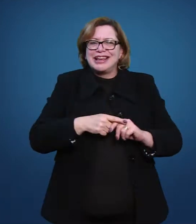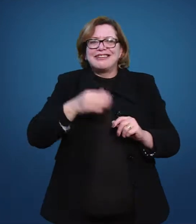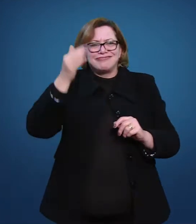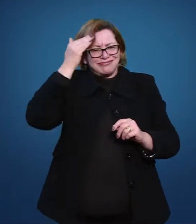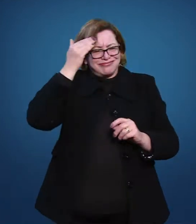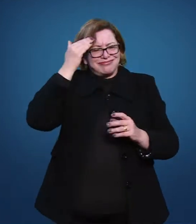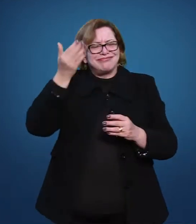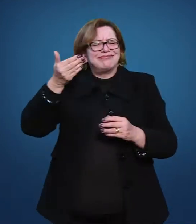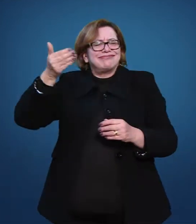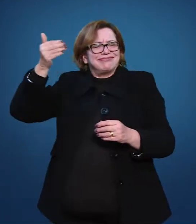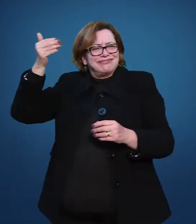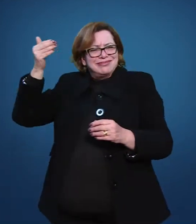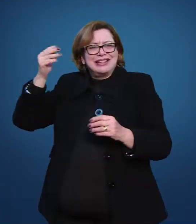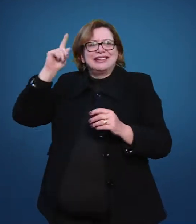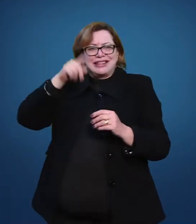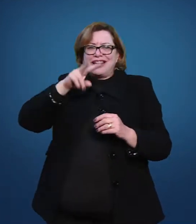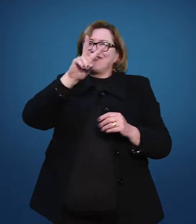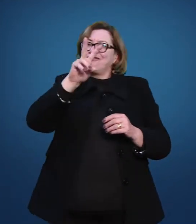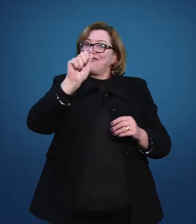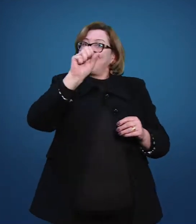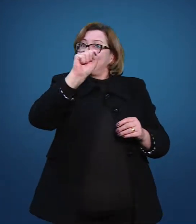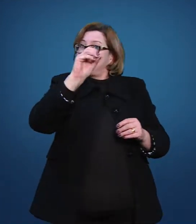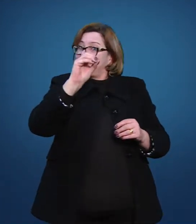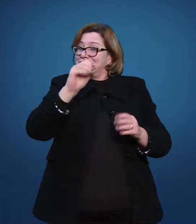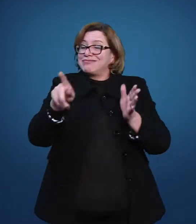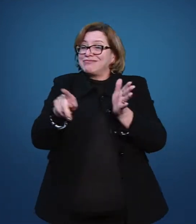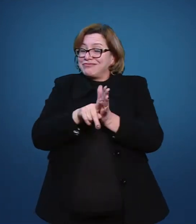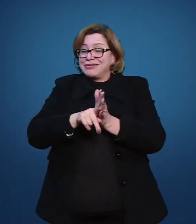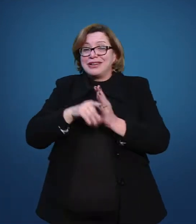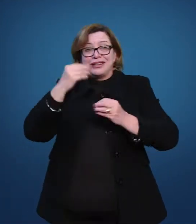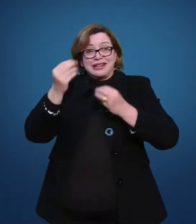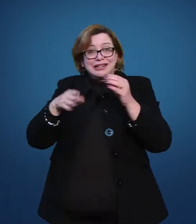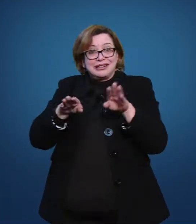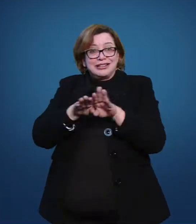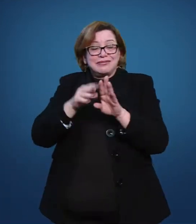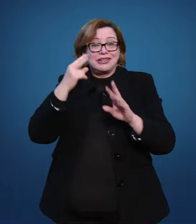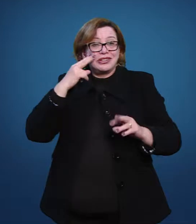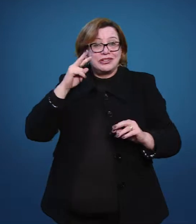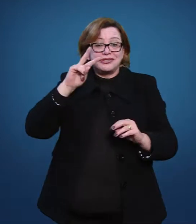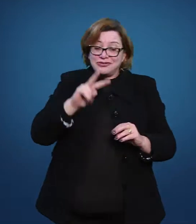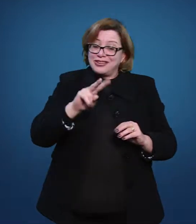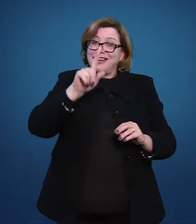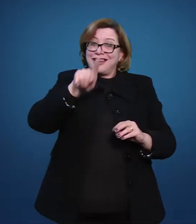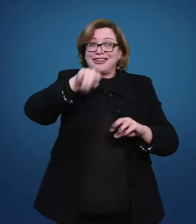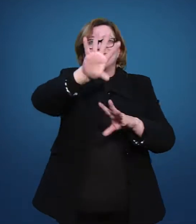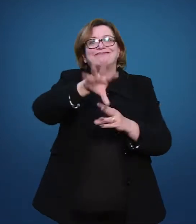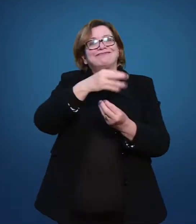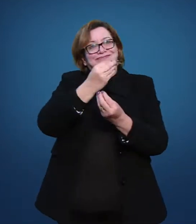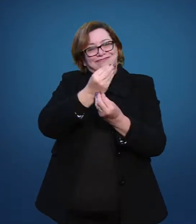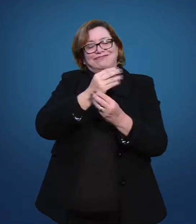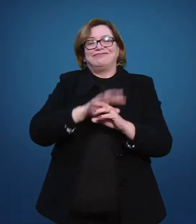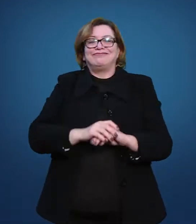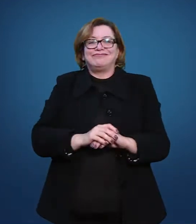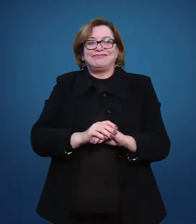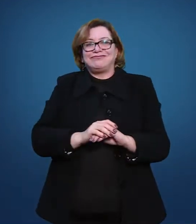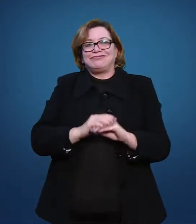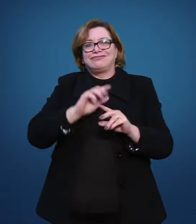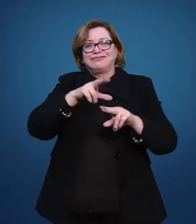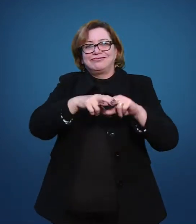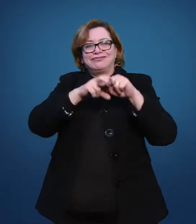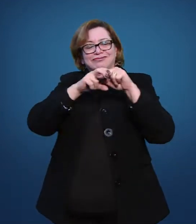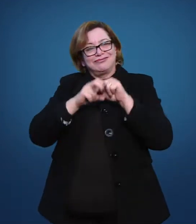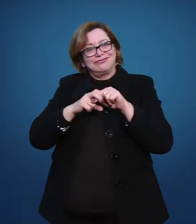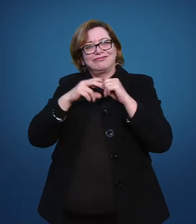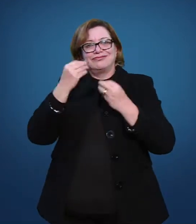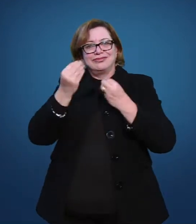objeto utilitário, era um vaso do período neolítico, ele também enxerga esse objeto enquanto um objeto artístico.